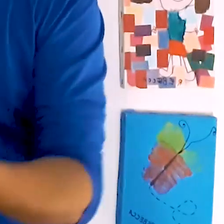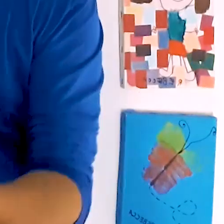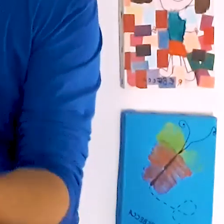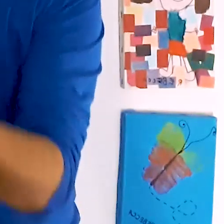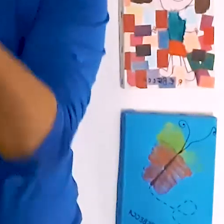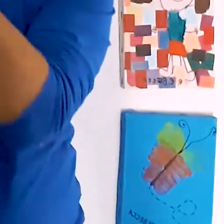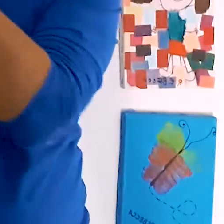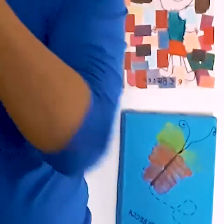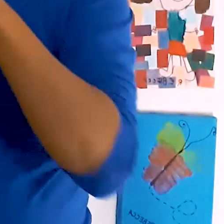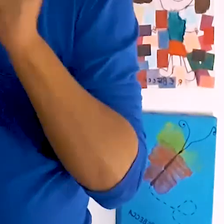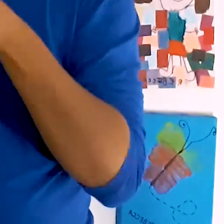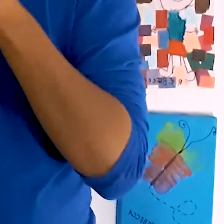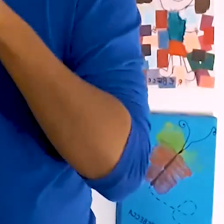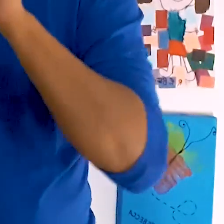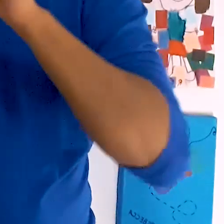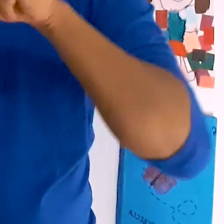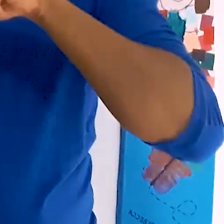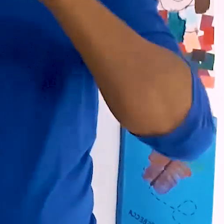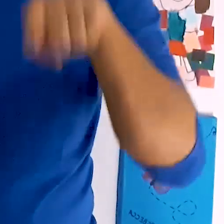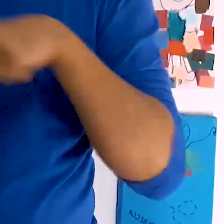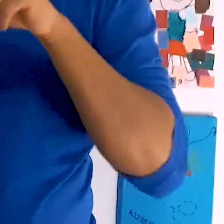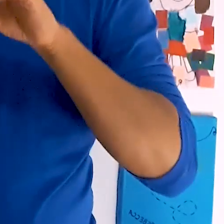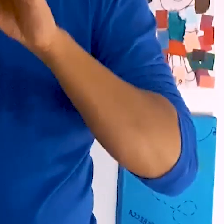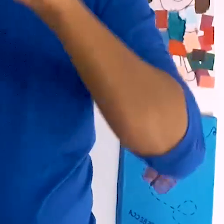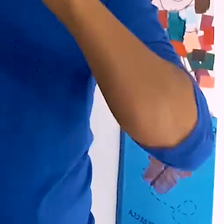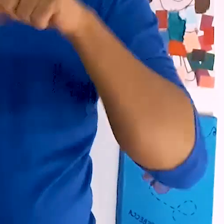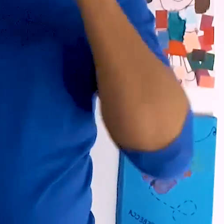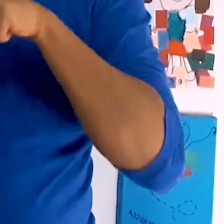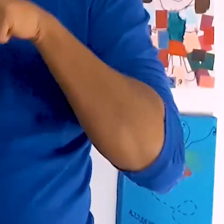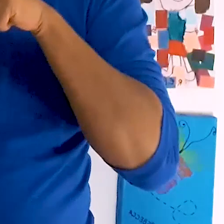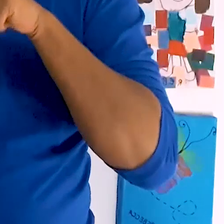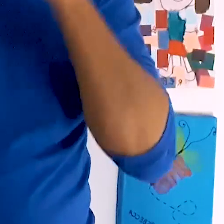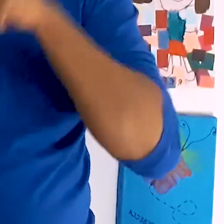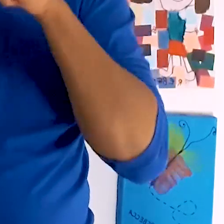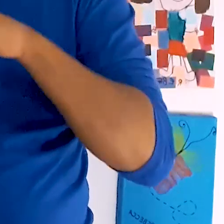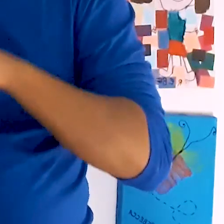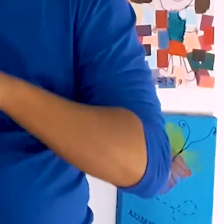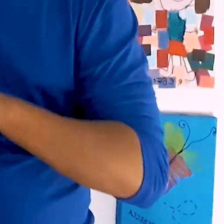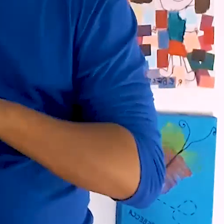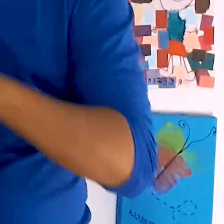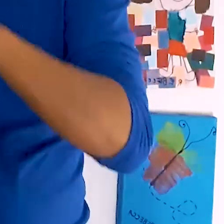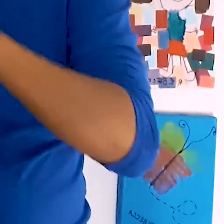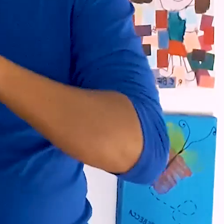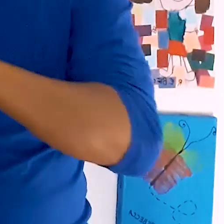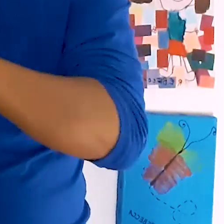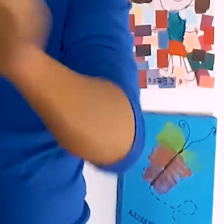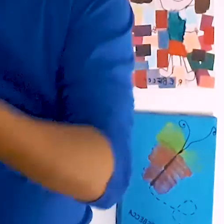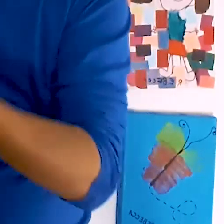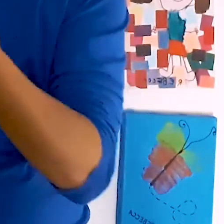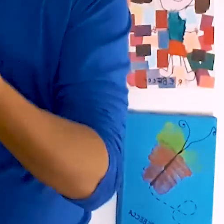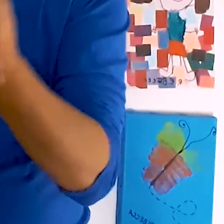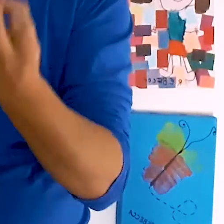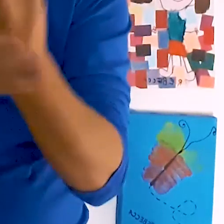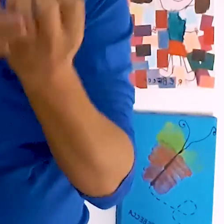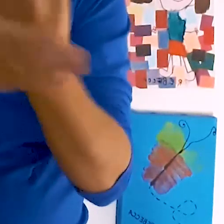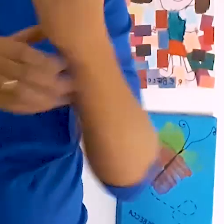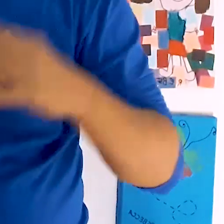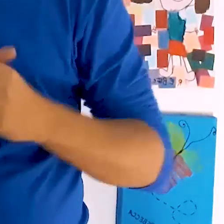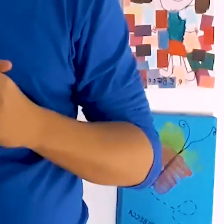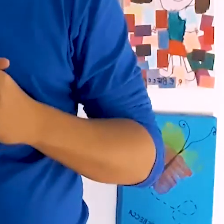possível, primeiramente, depois da invenção da roda, que contribuiu para a criação de cada um